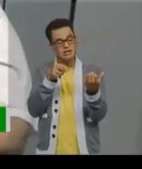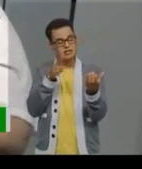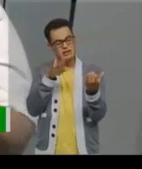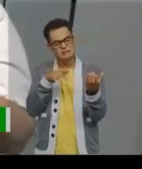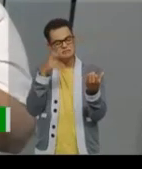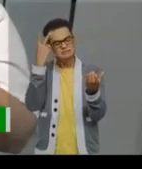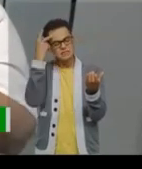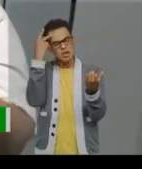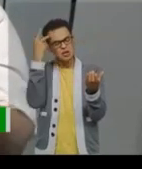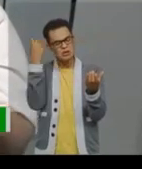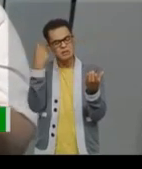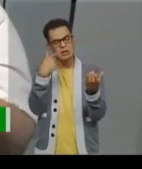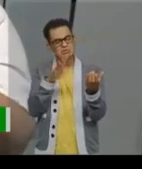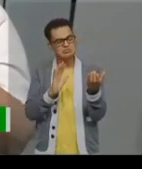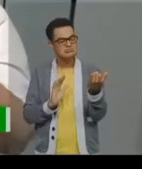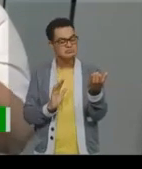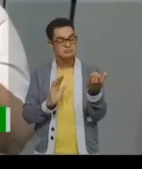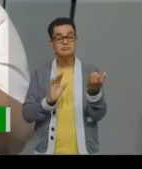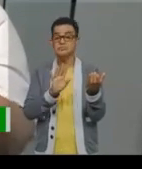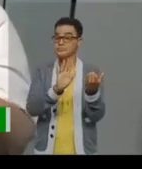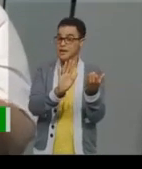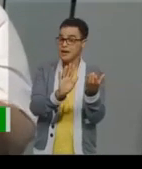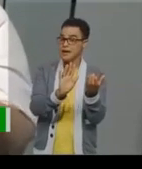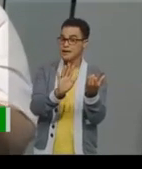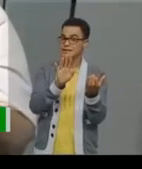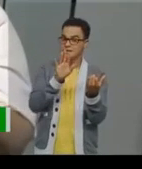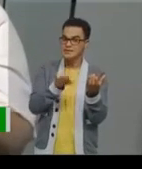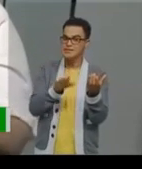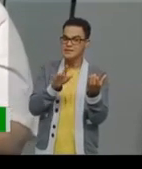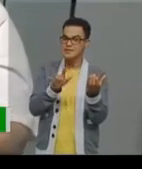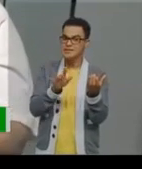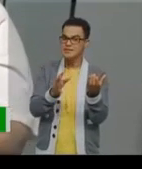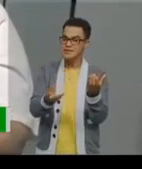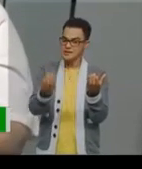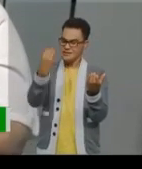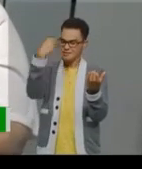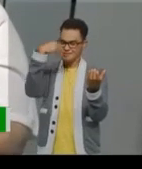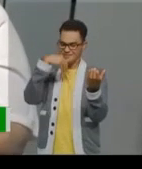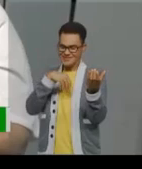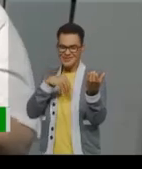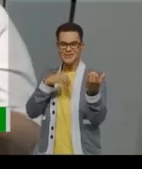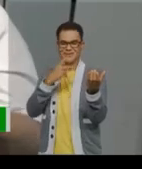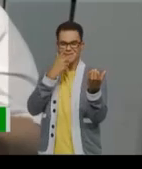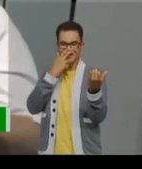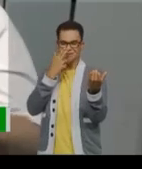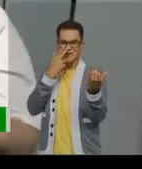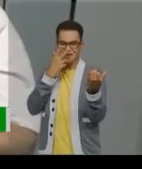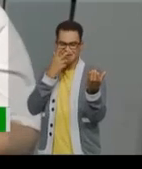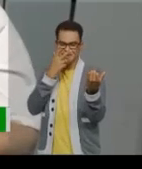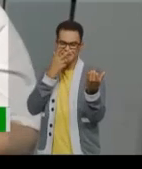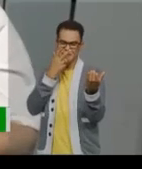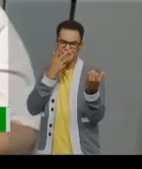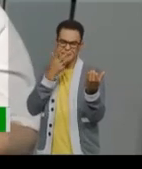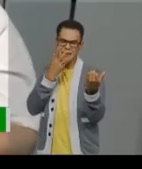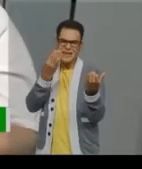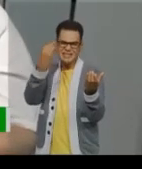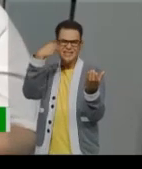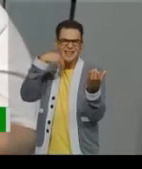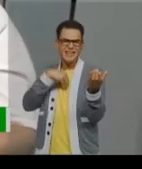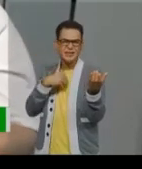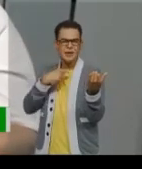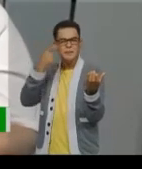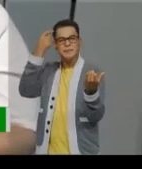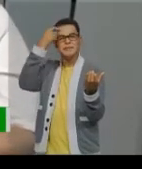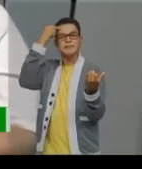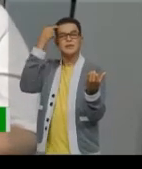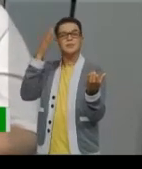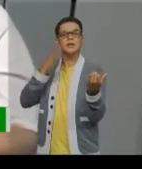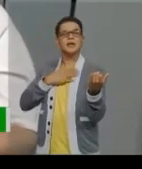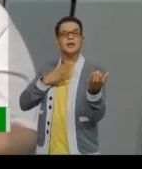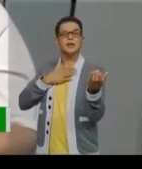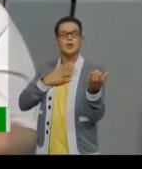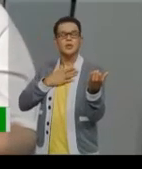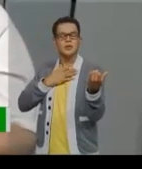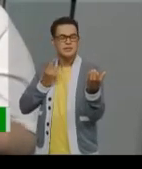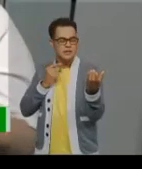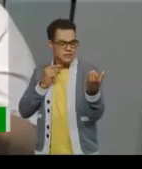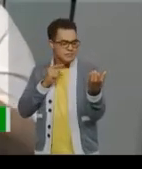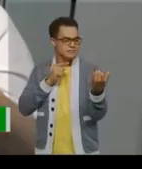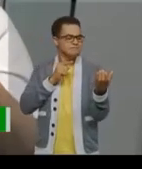uma situação específica, por um contexto específico, por uma forma de pensamento sua, ele